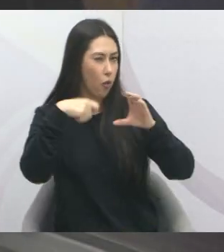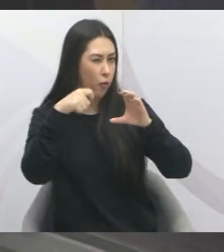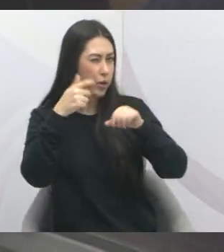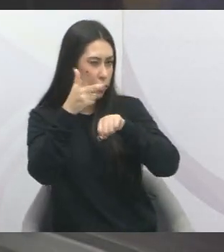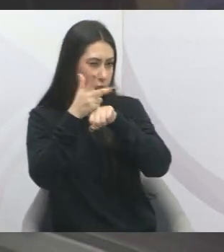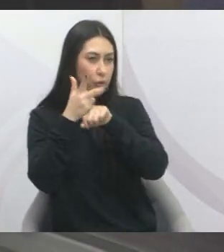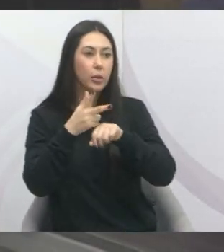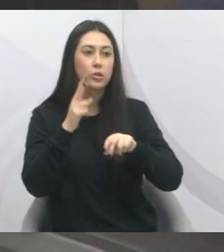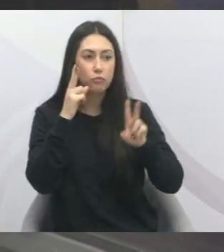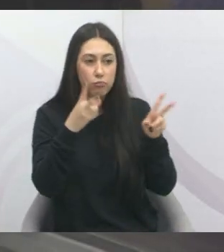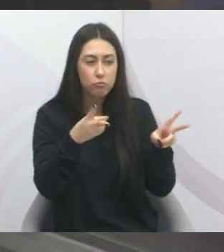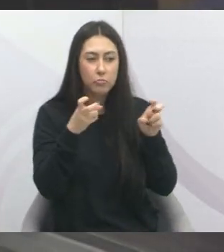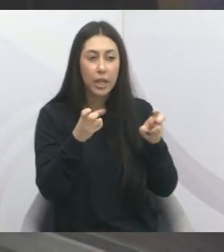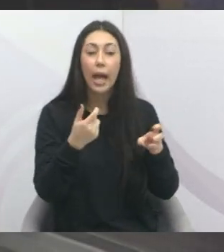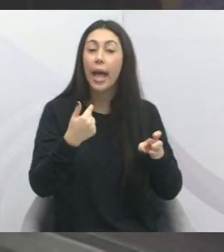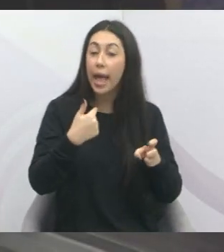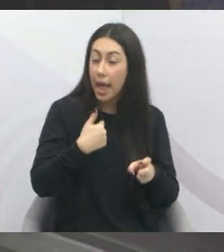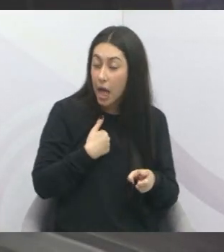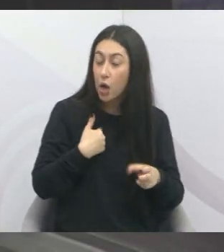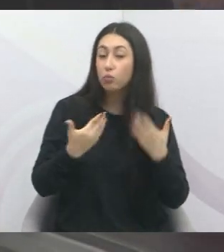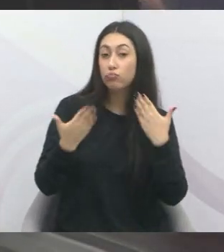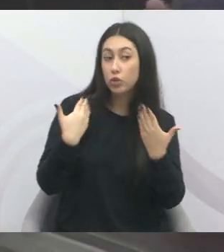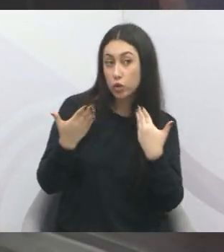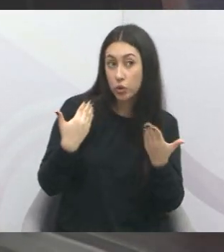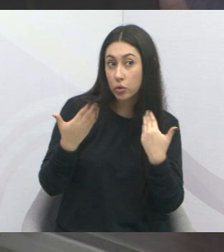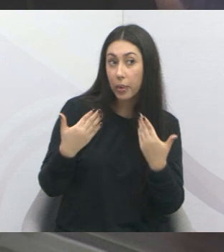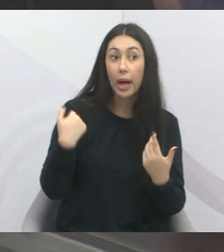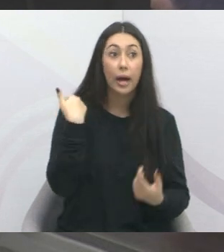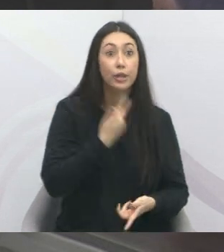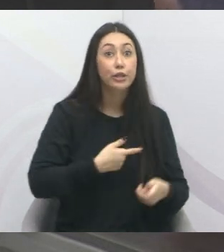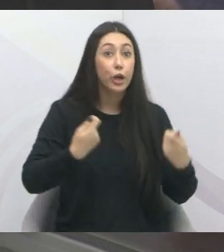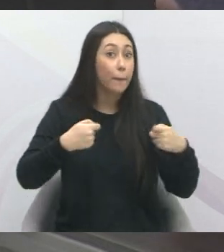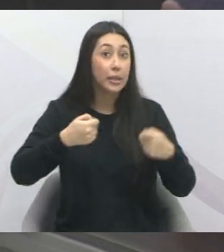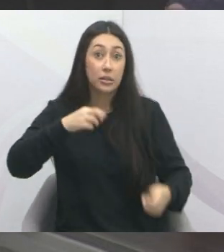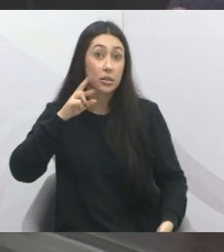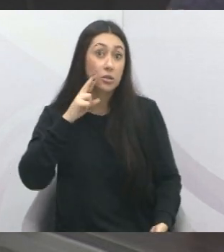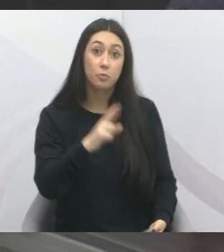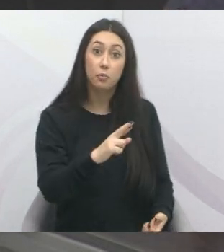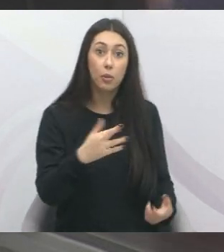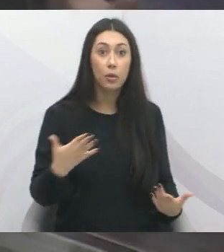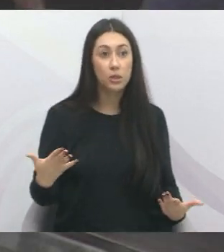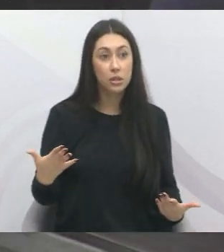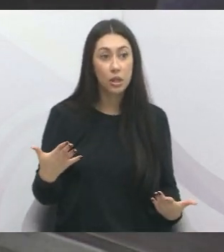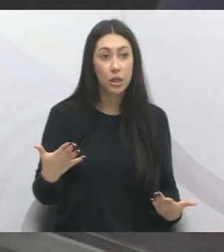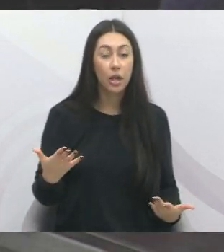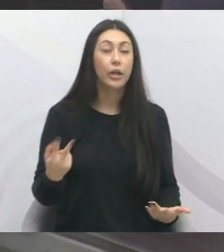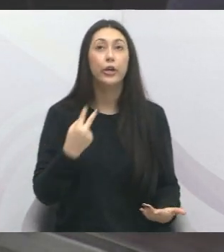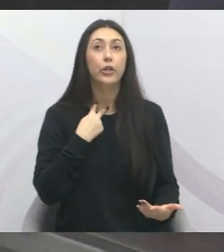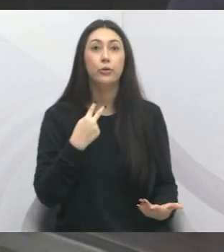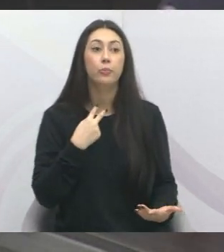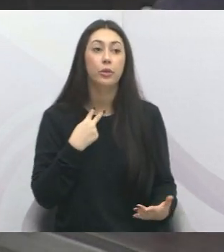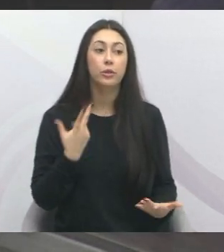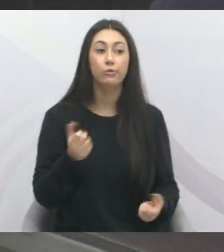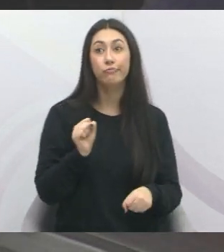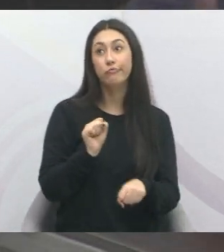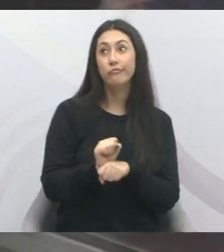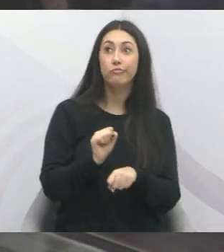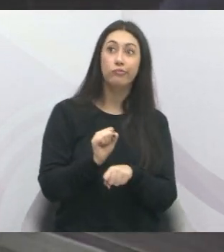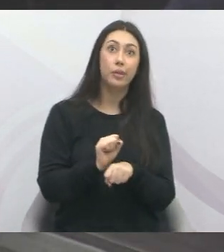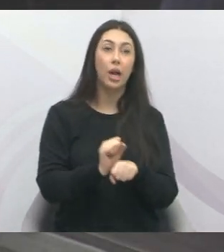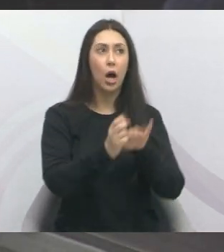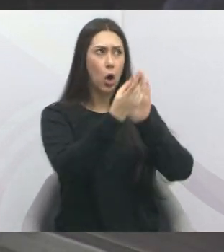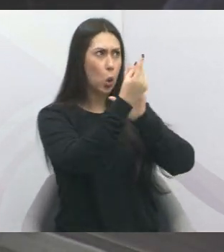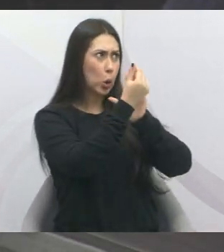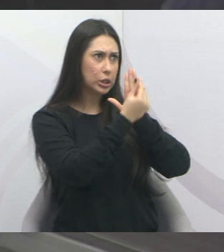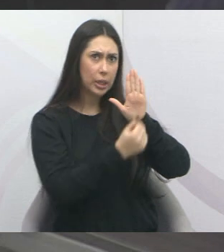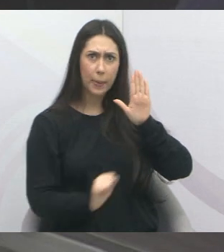ver. Que esse foi o meu embate, a minha discussão com a Marília. A gente tem que dar uma resposta para a população. Não dá para a gente se contentar numa cidade com um